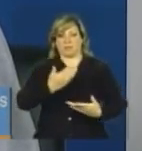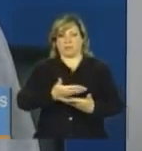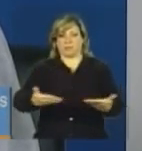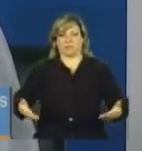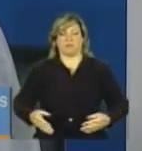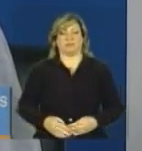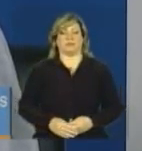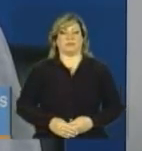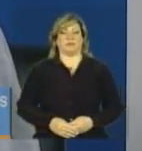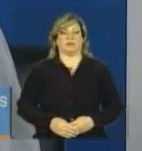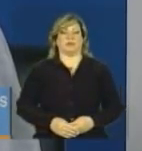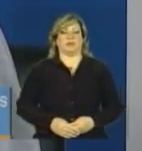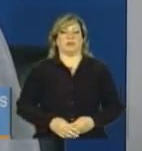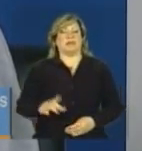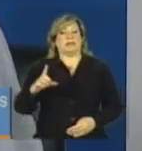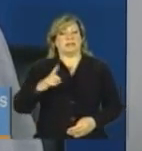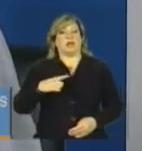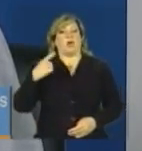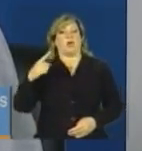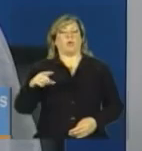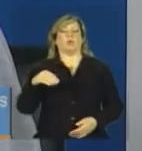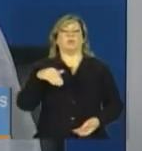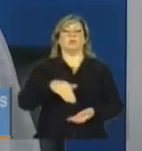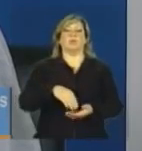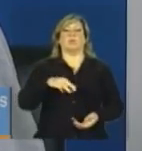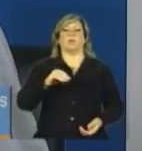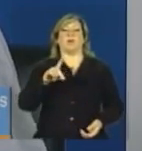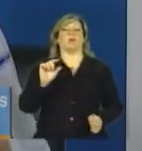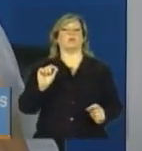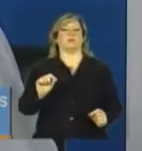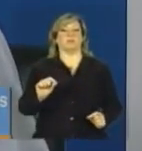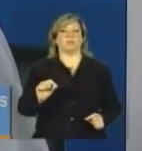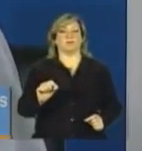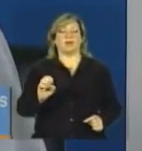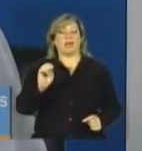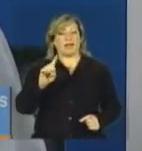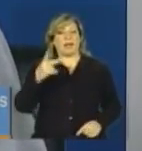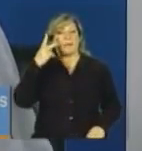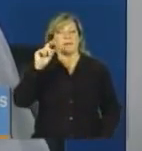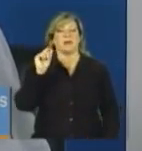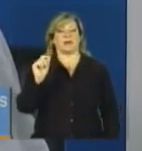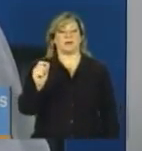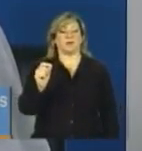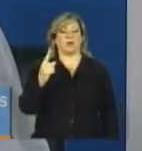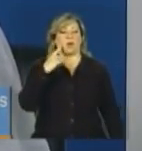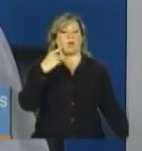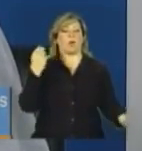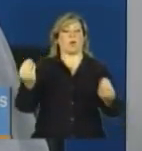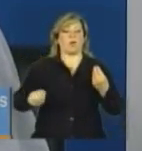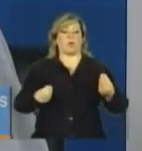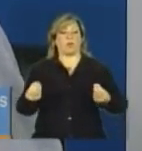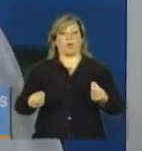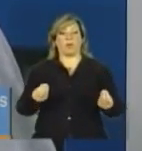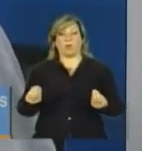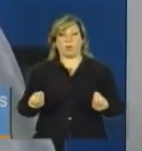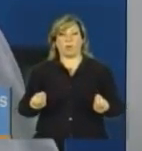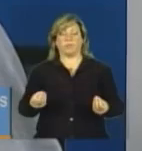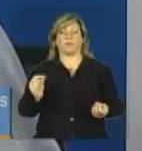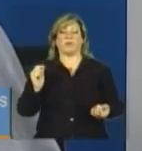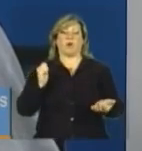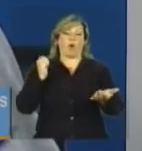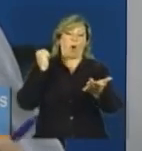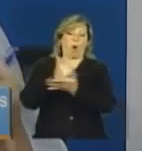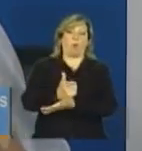Eh, tem uma última eh modalidade, digamos assim, que é exatamente para compra para compra